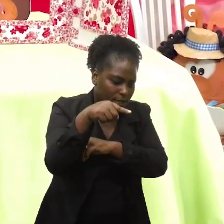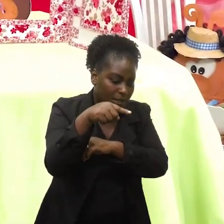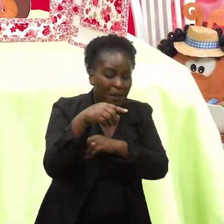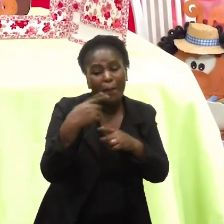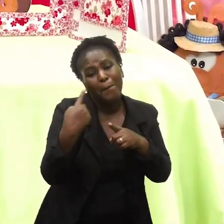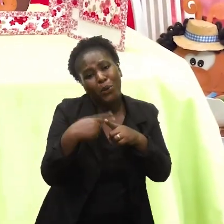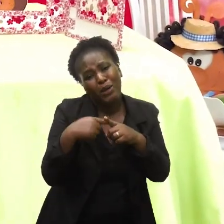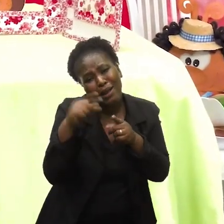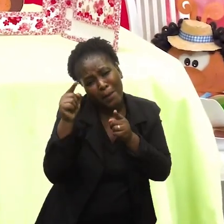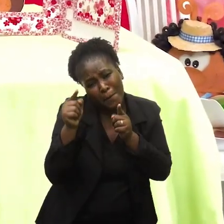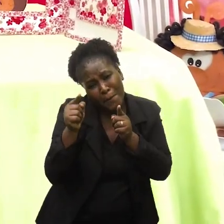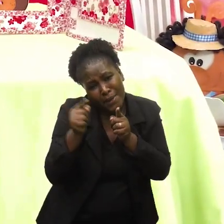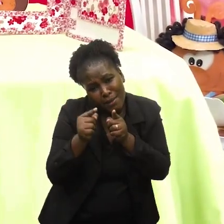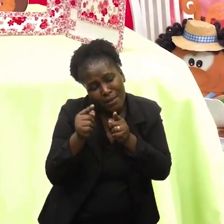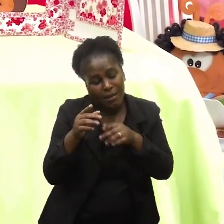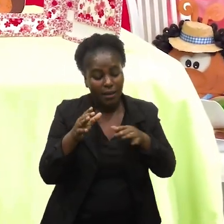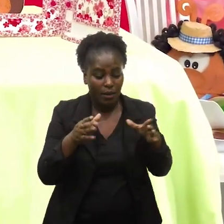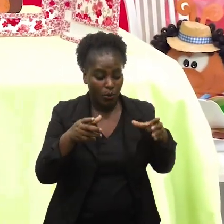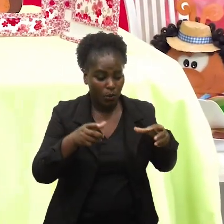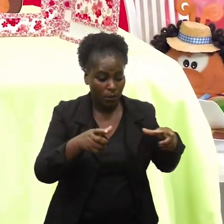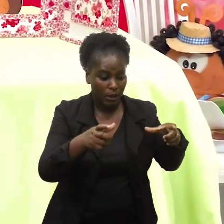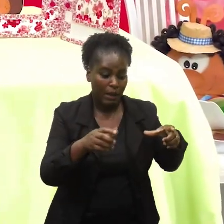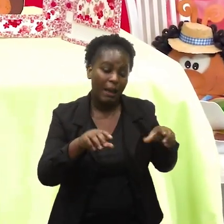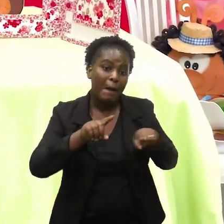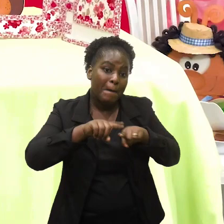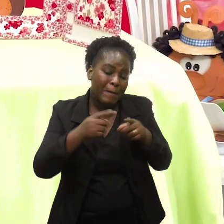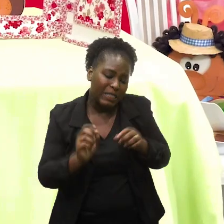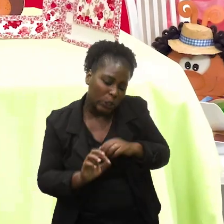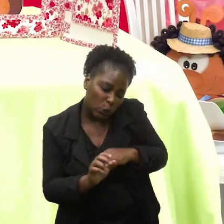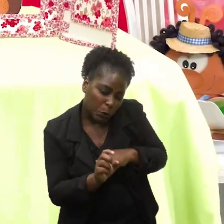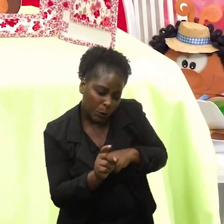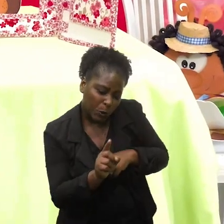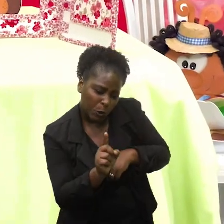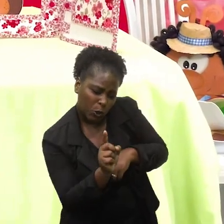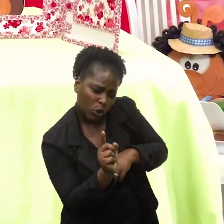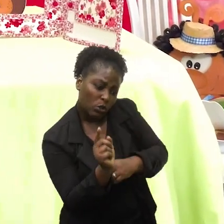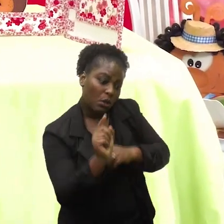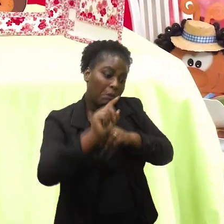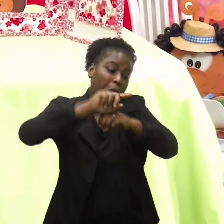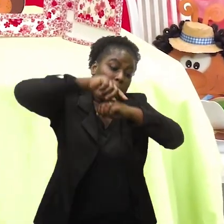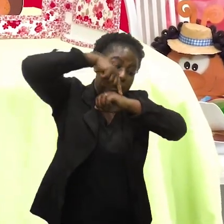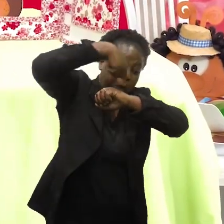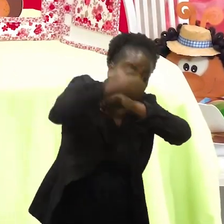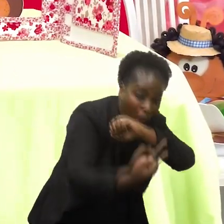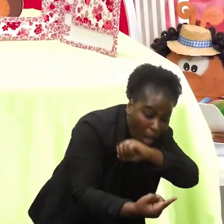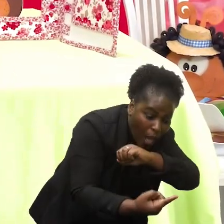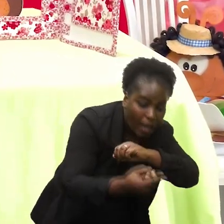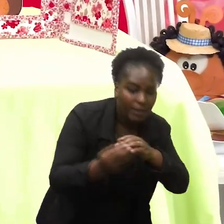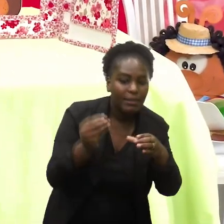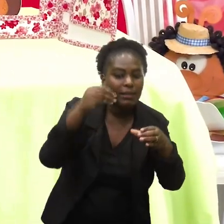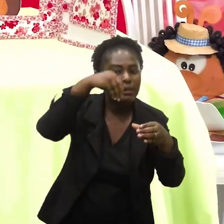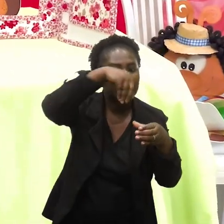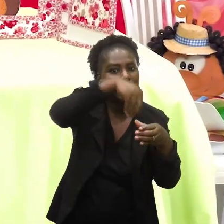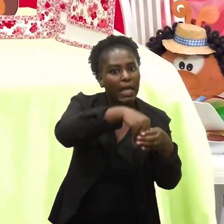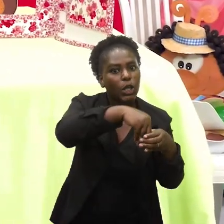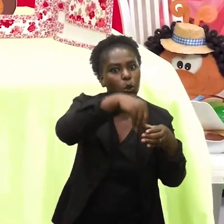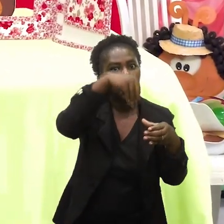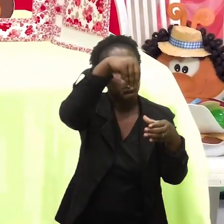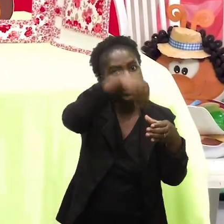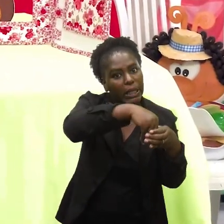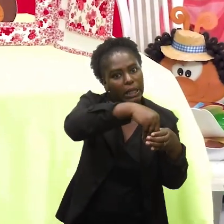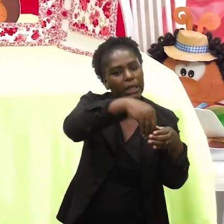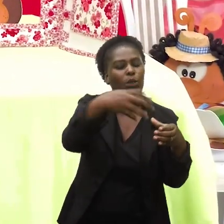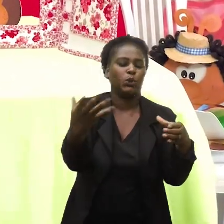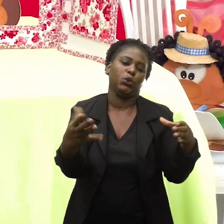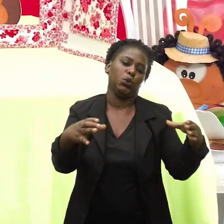subiu. Aí, mas ele caiu dentro da panela, ele escorregou. Aí ele caiu